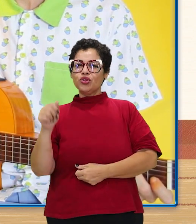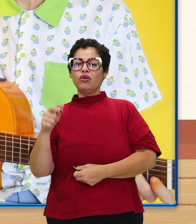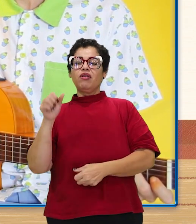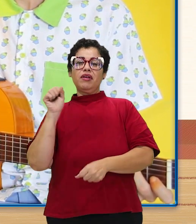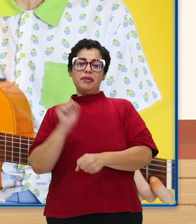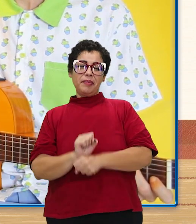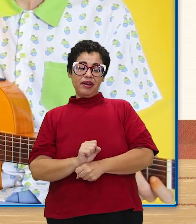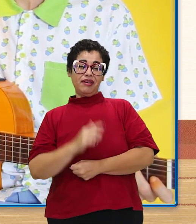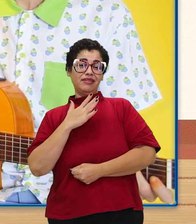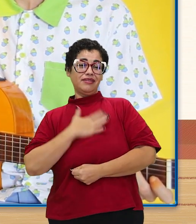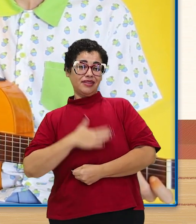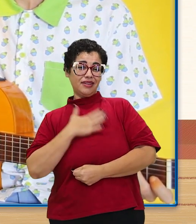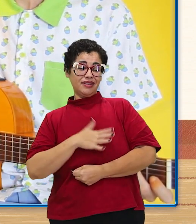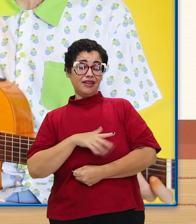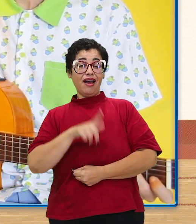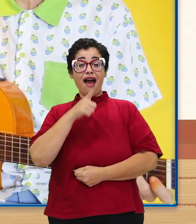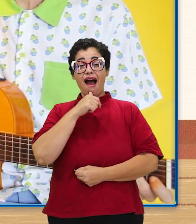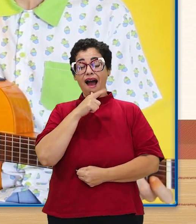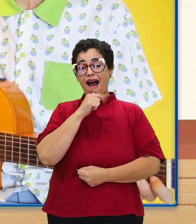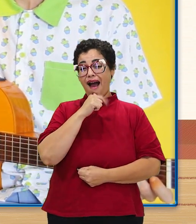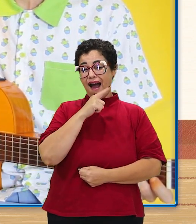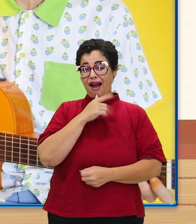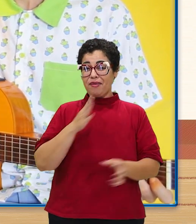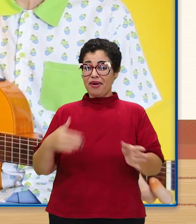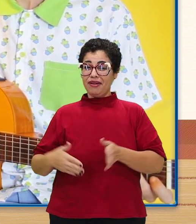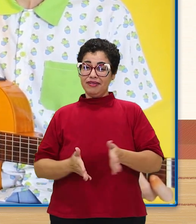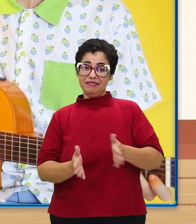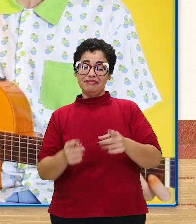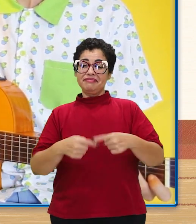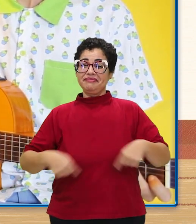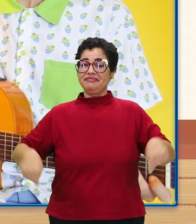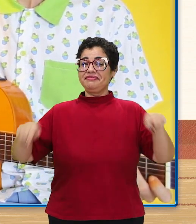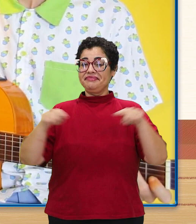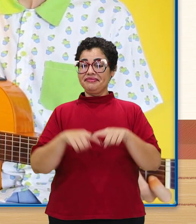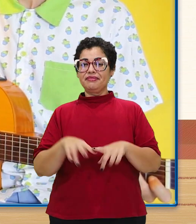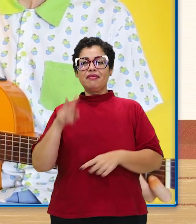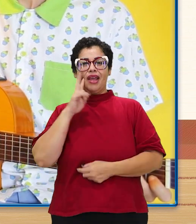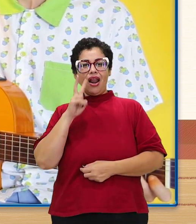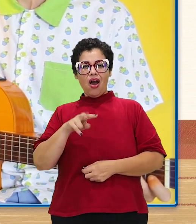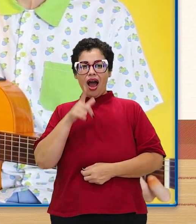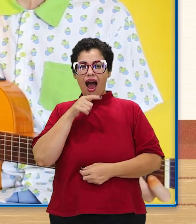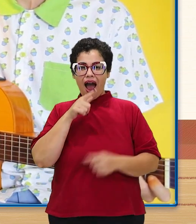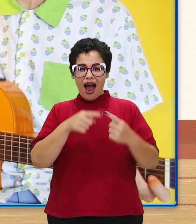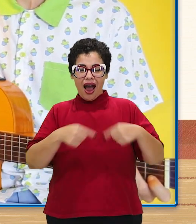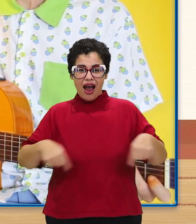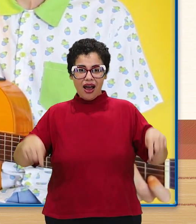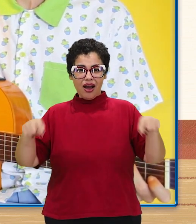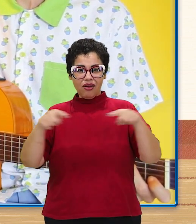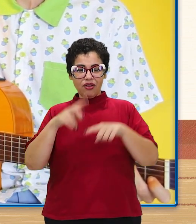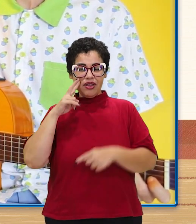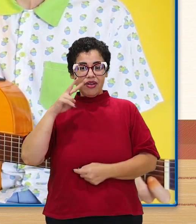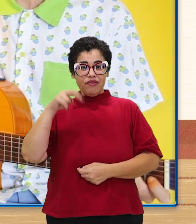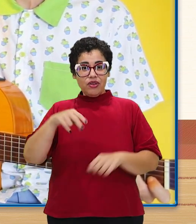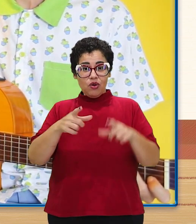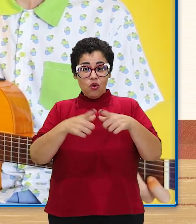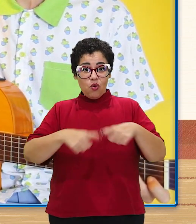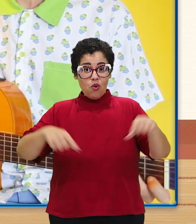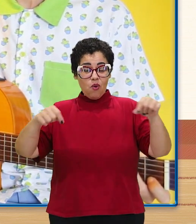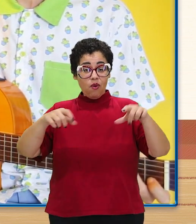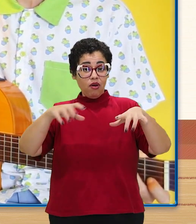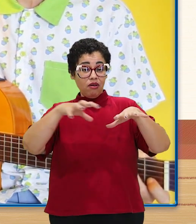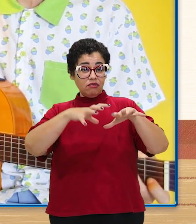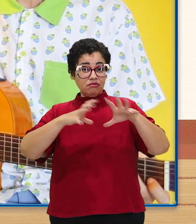depois parar para descansar e beber um pouco d'água na beira de um lago. Quando ela olhou para o espelho d'água, viu a lua